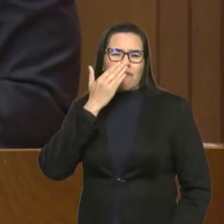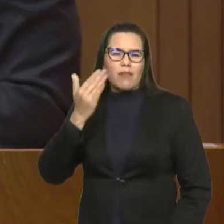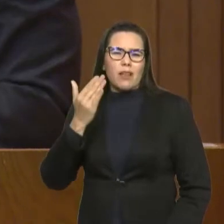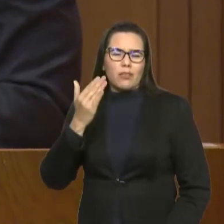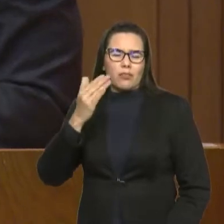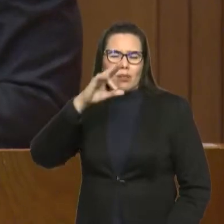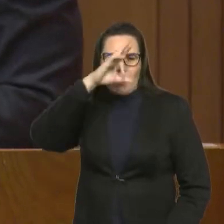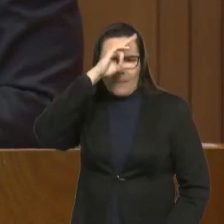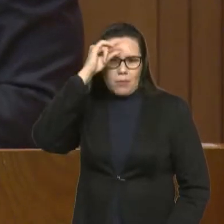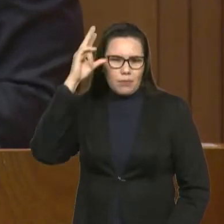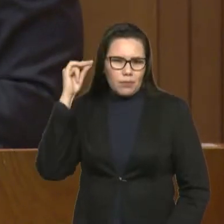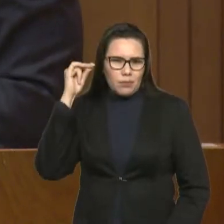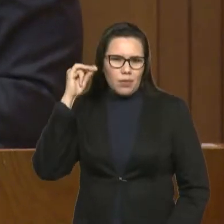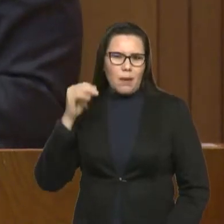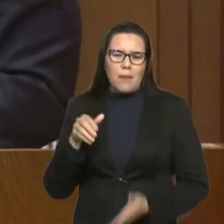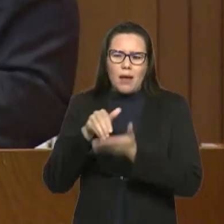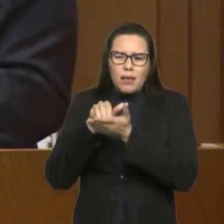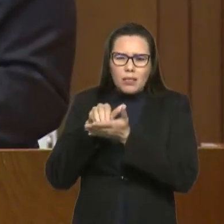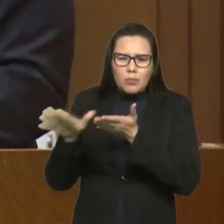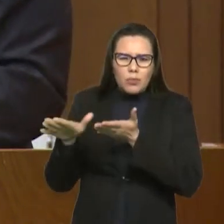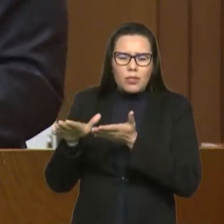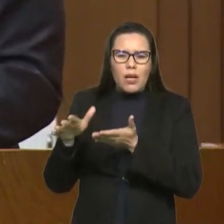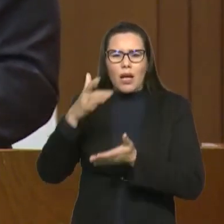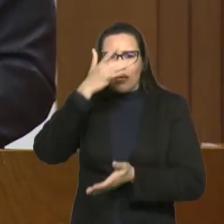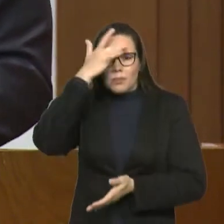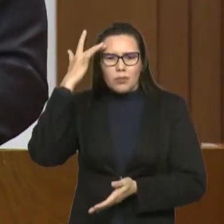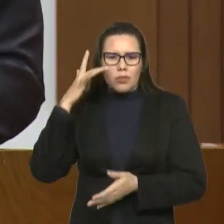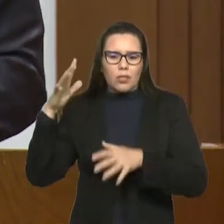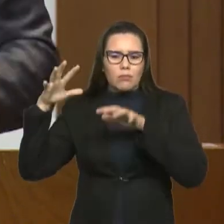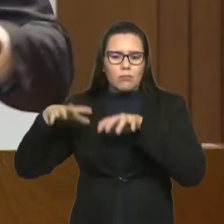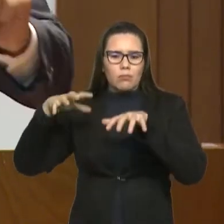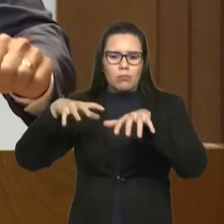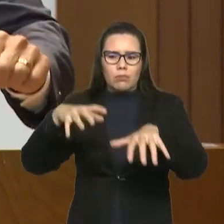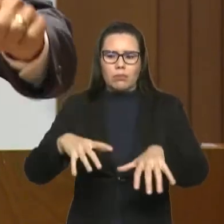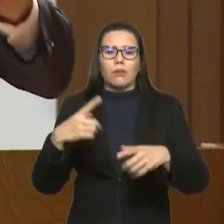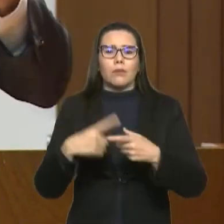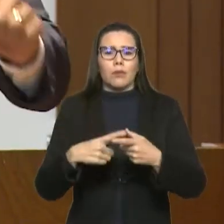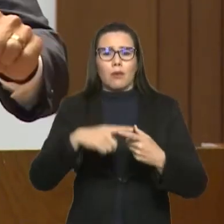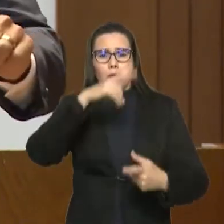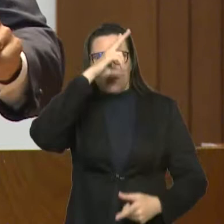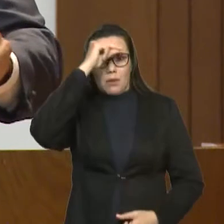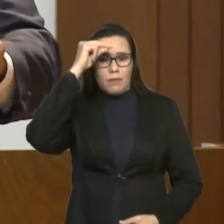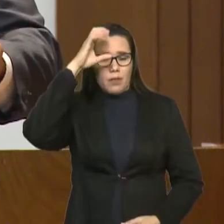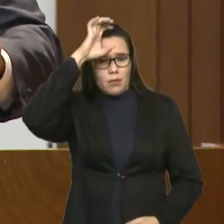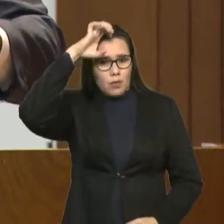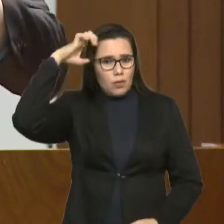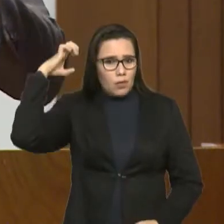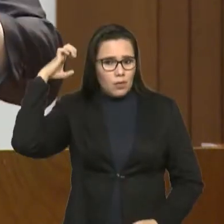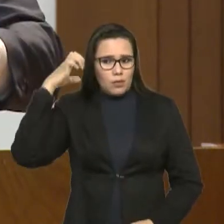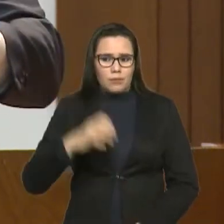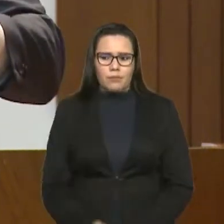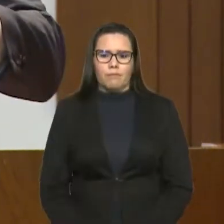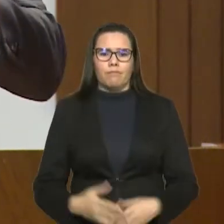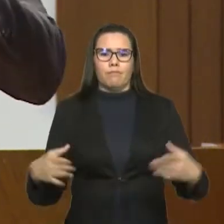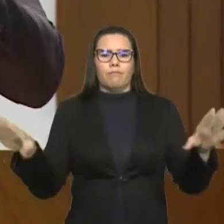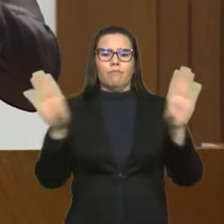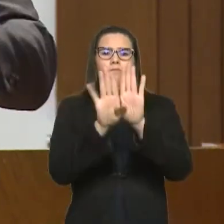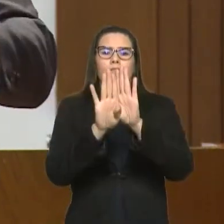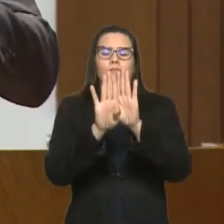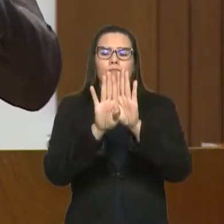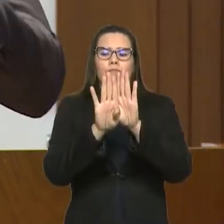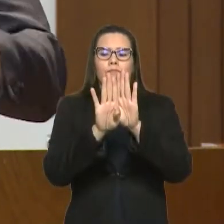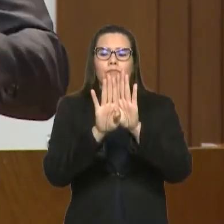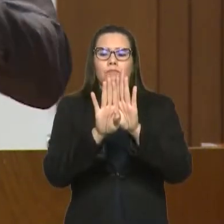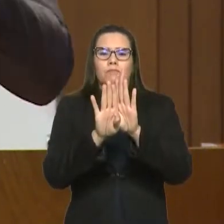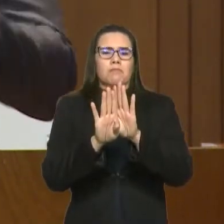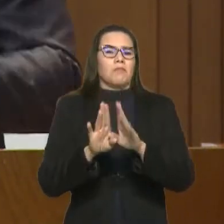da prefeitura, pois o prefeito Eduardo Braide fechou as portas e não fez nenhum tipo